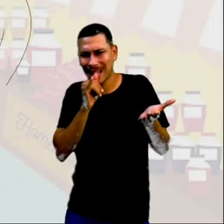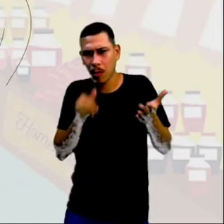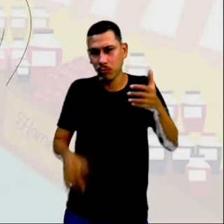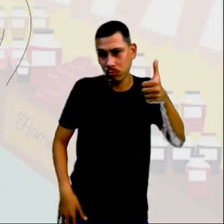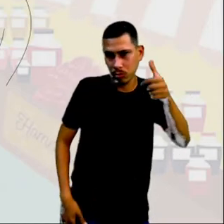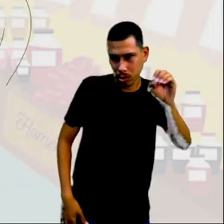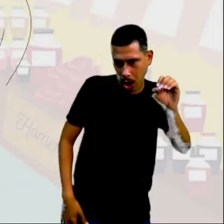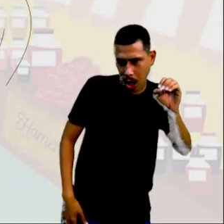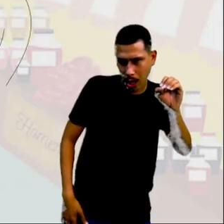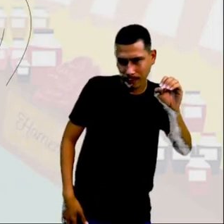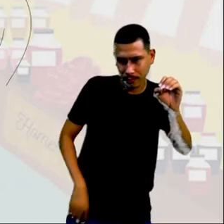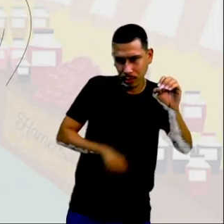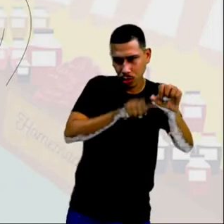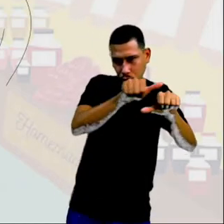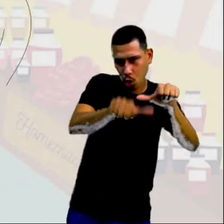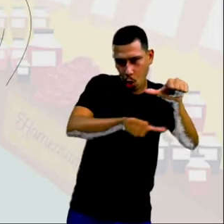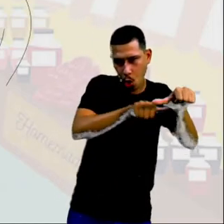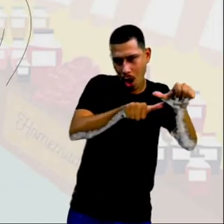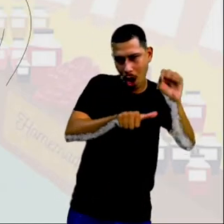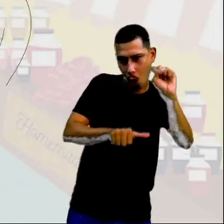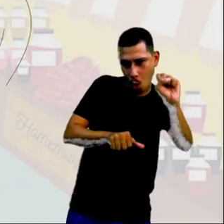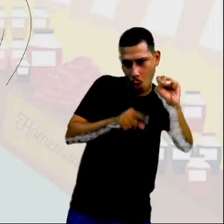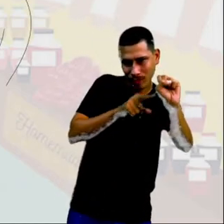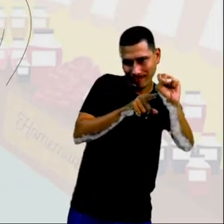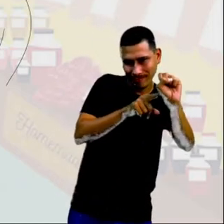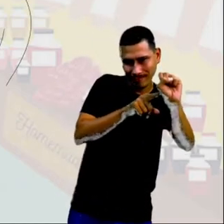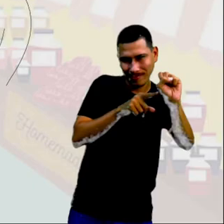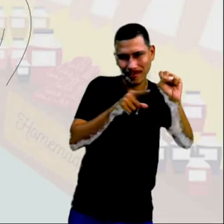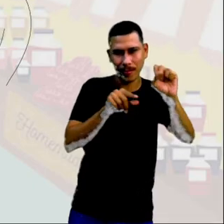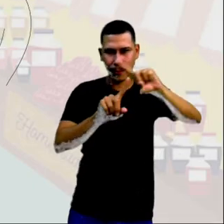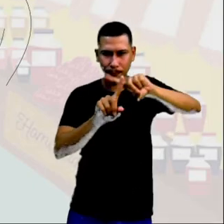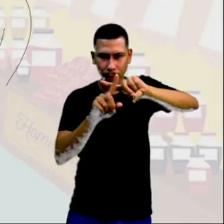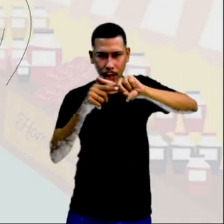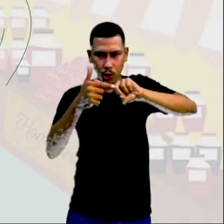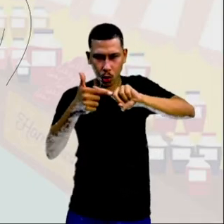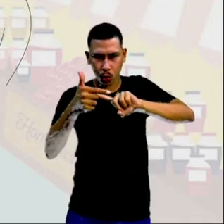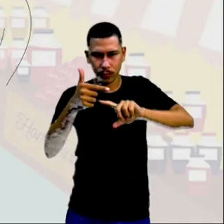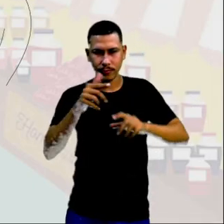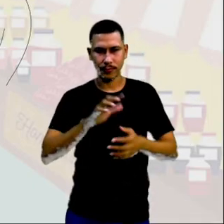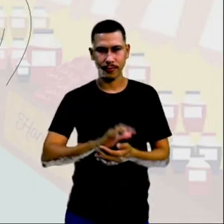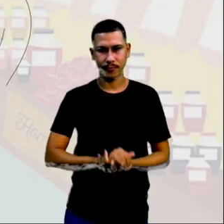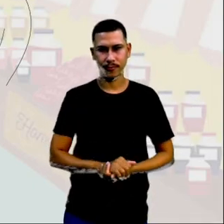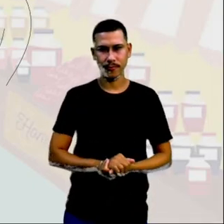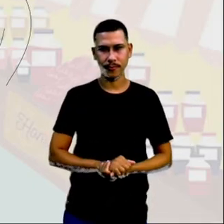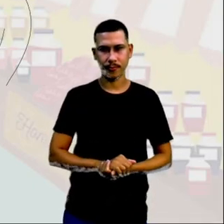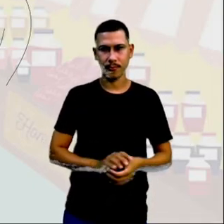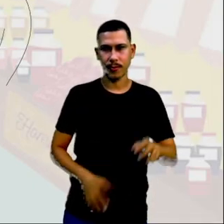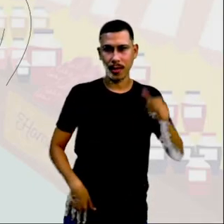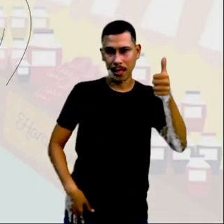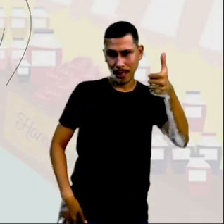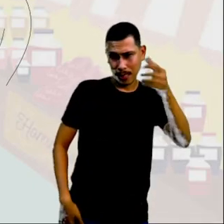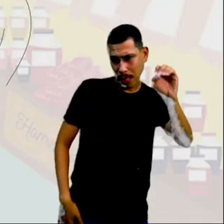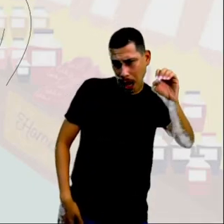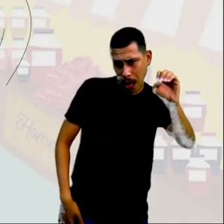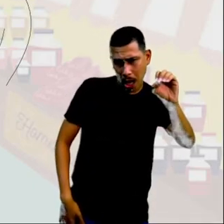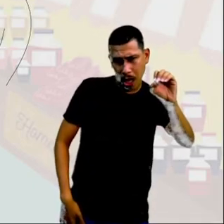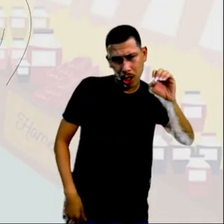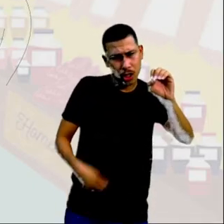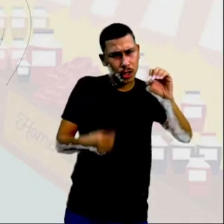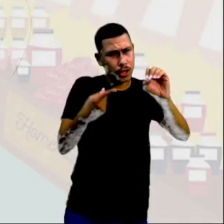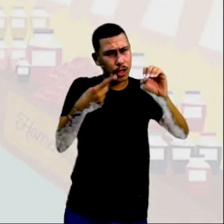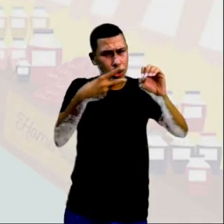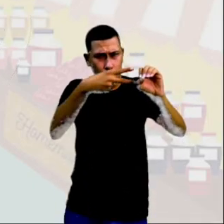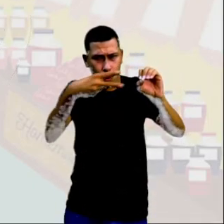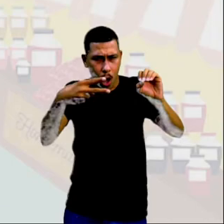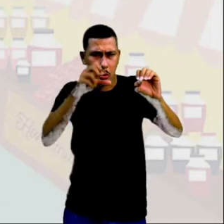a gente trocar por 8 mais 2. Bem clarinho aqui embaixo. 10 é a mesma coisa que 8 mais